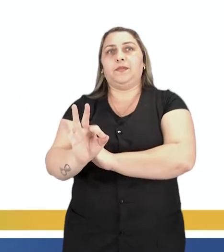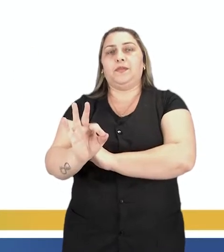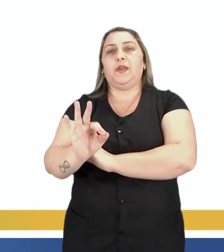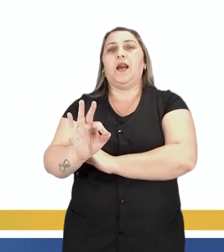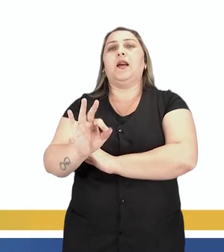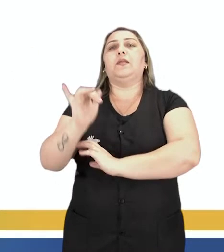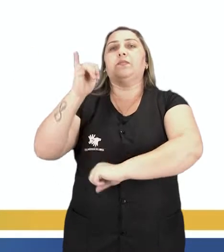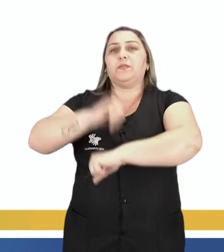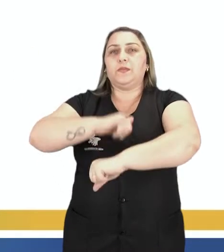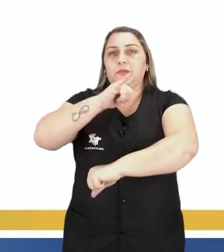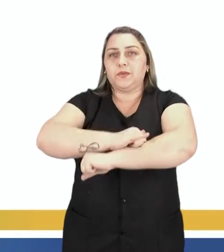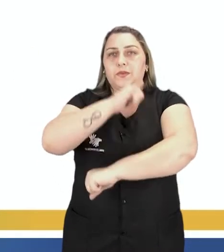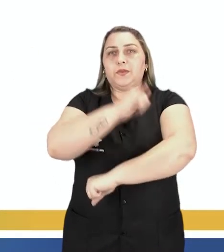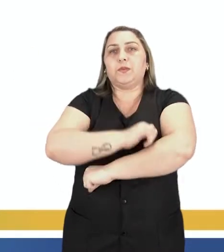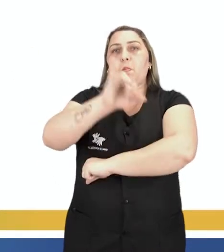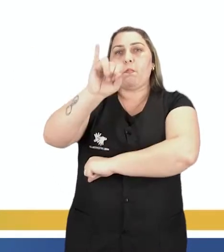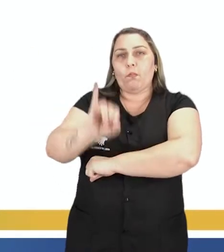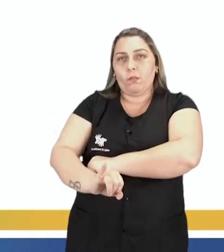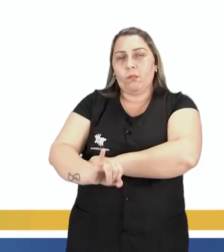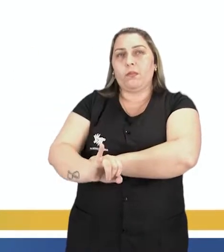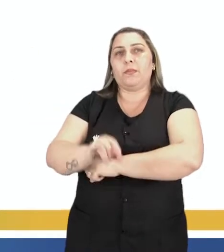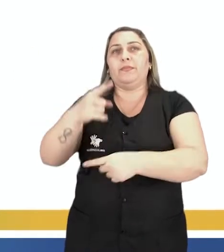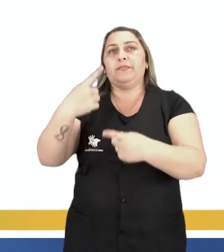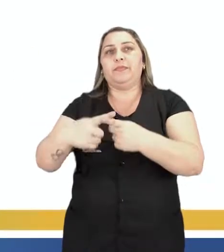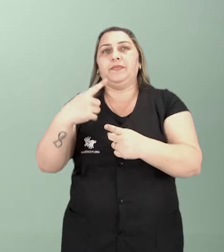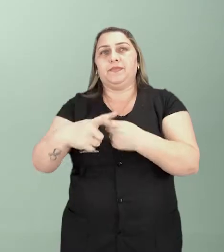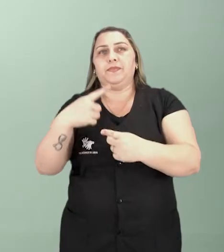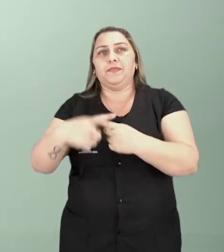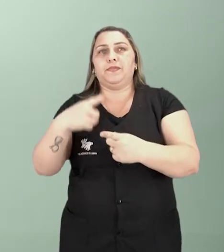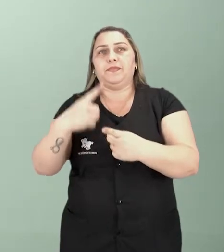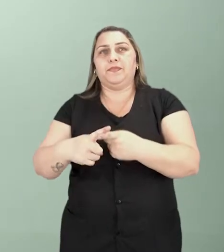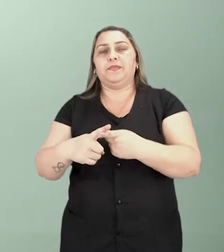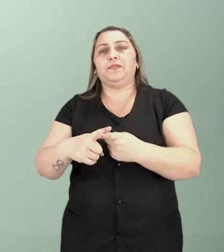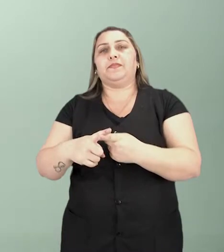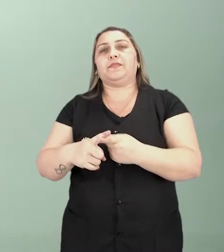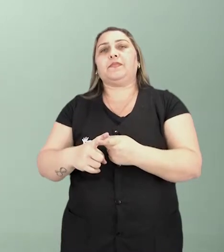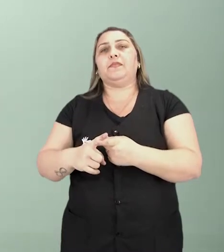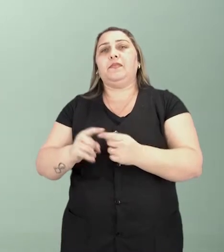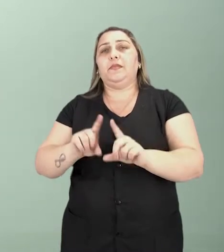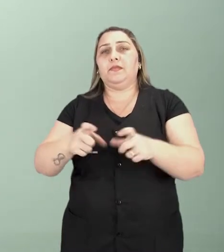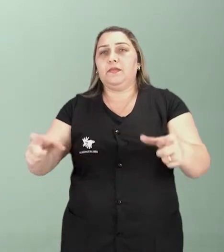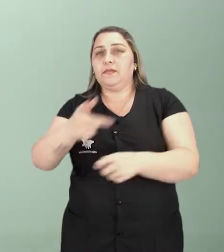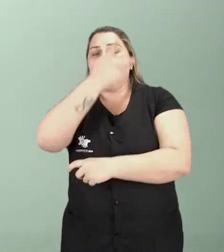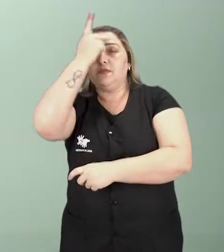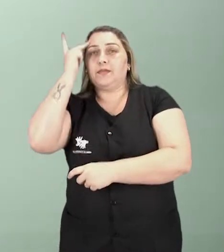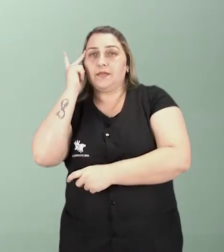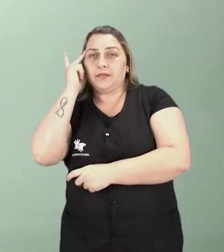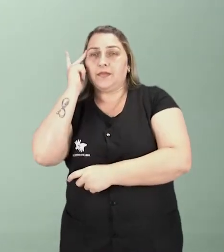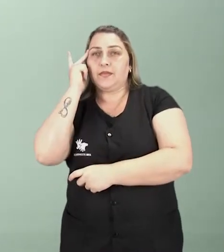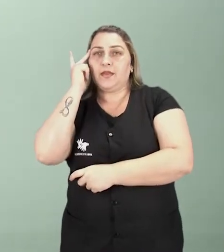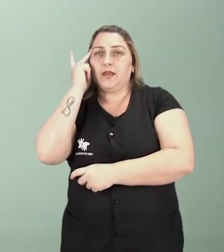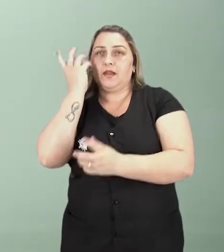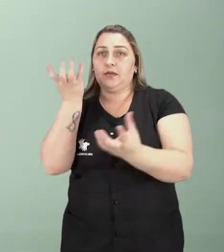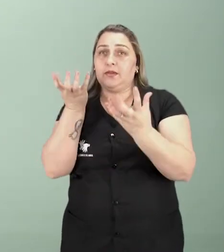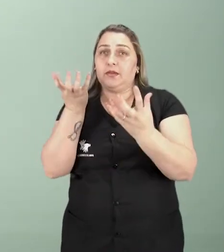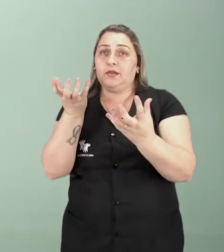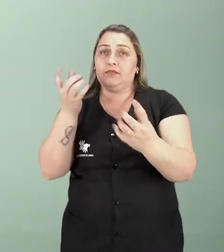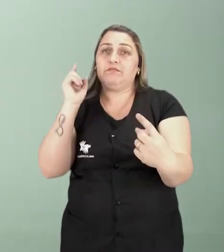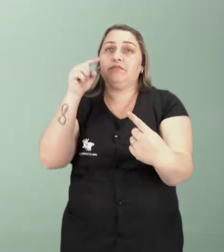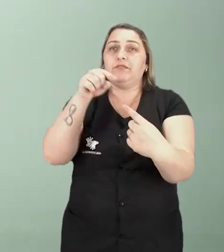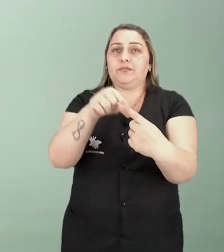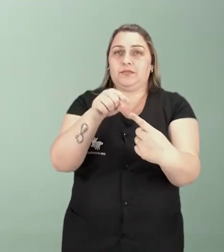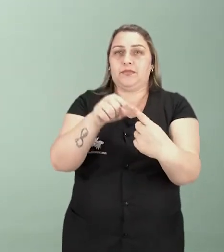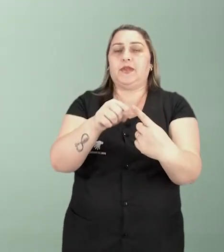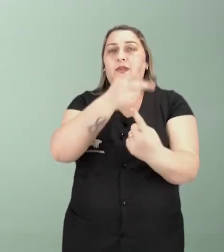à obesidade e emagrecimento. Por quê? Porque é uma coisa que a maioria das pessoas almejam, é uma coisa